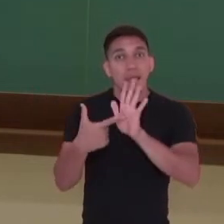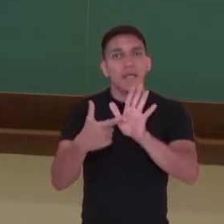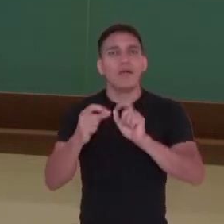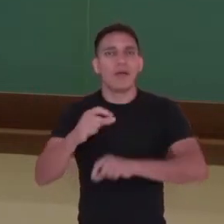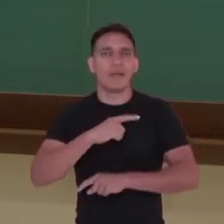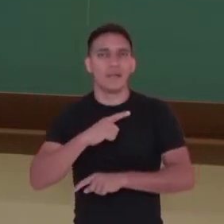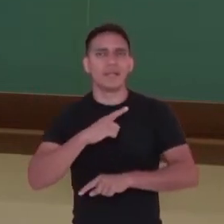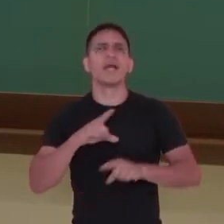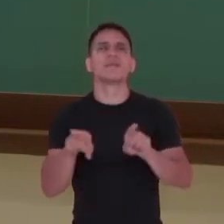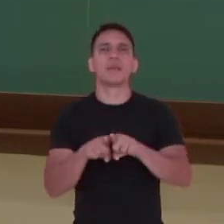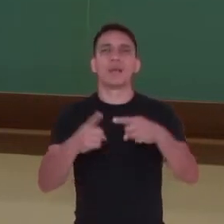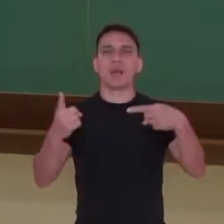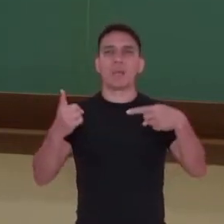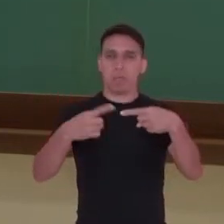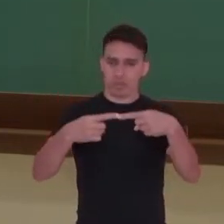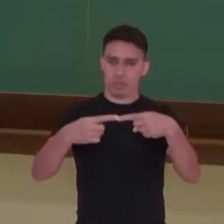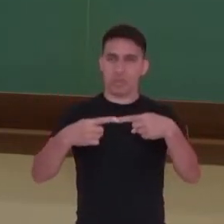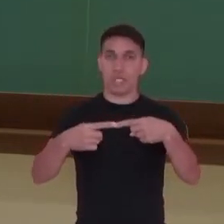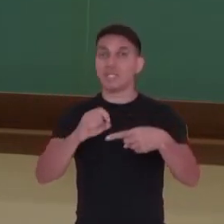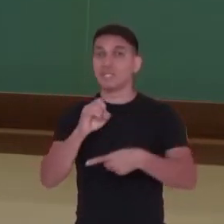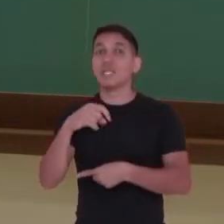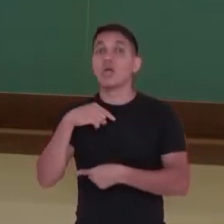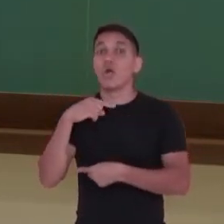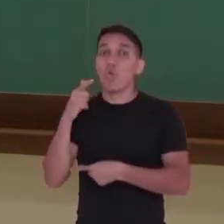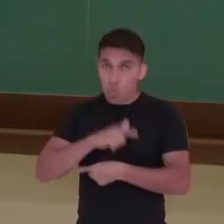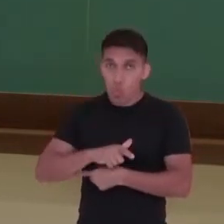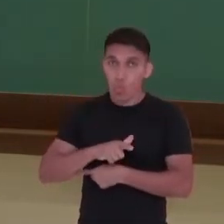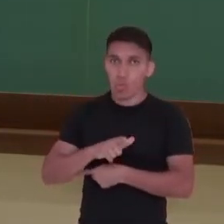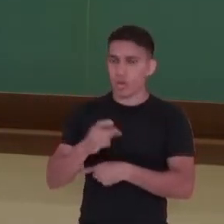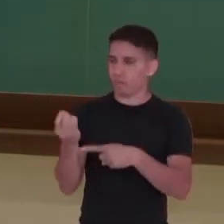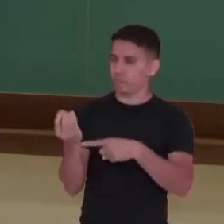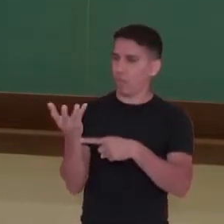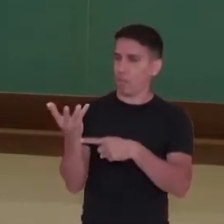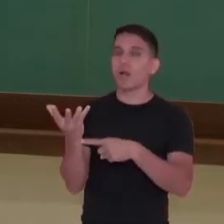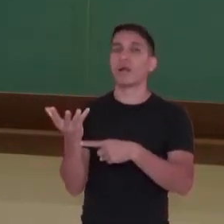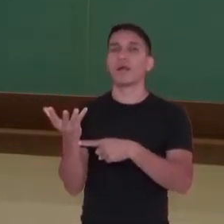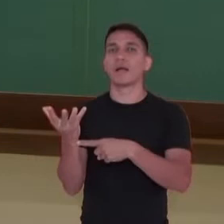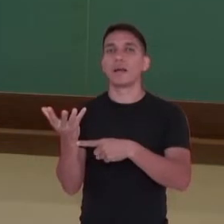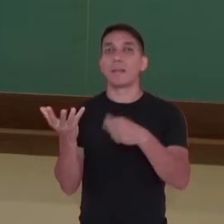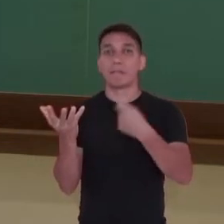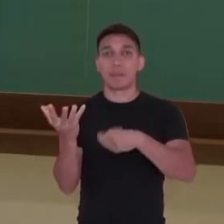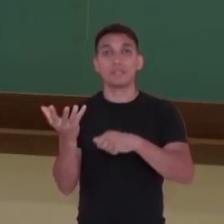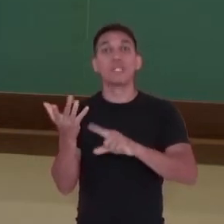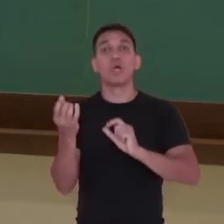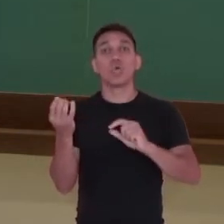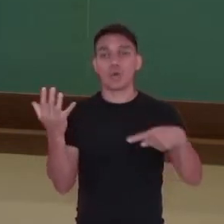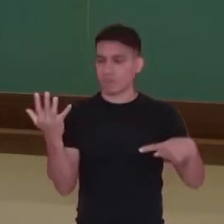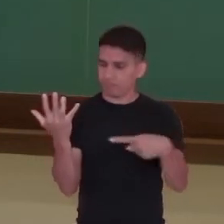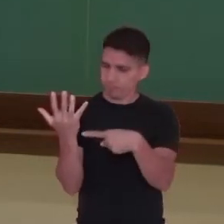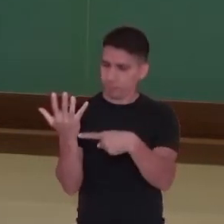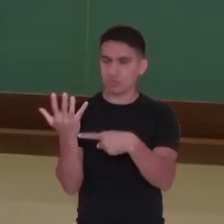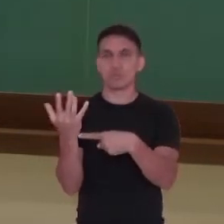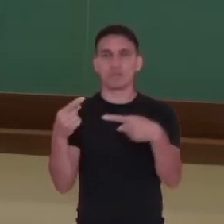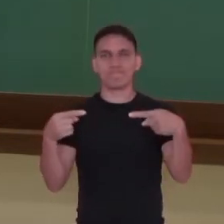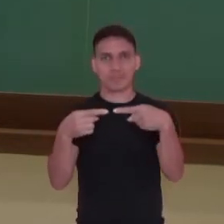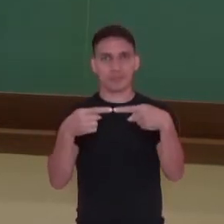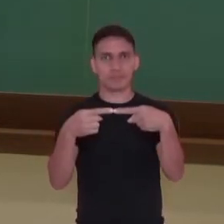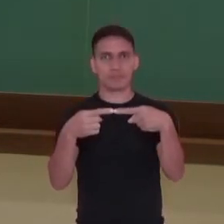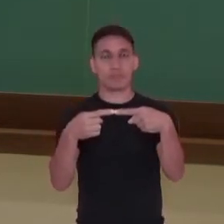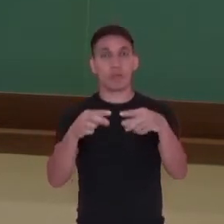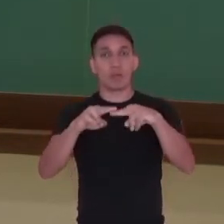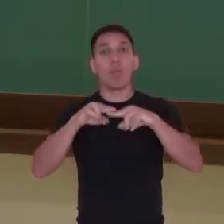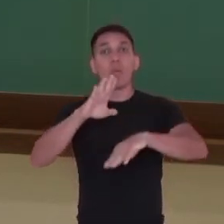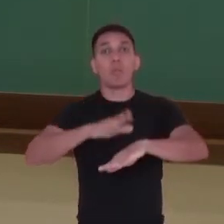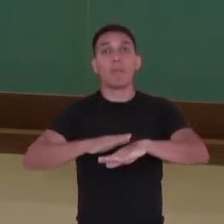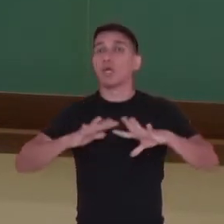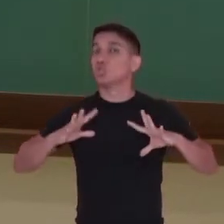circuito fechado. Para que essa lâmpada fique acesa, permaneça acesa, o circuito tem que estar fechado. É quando